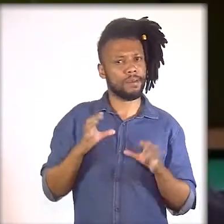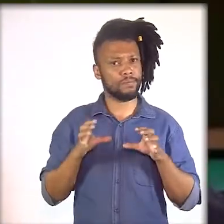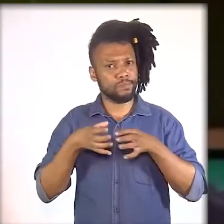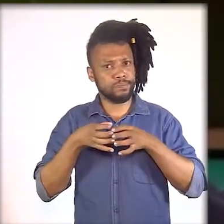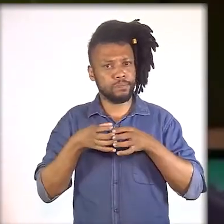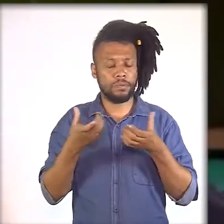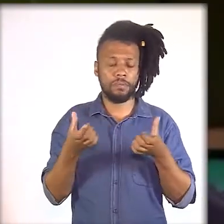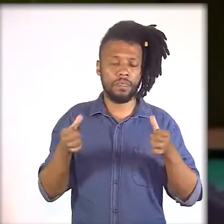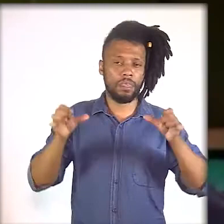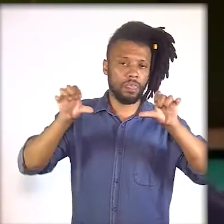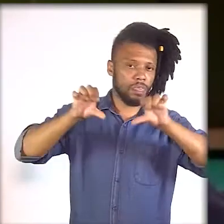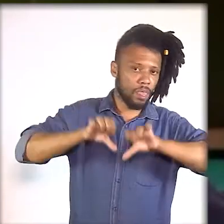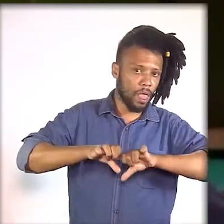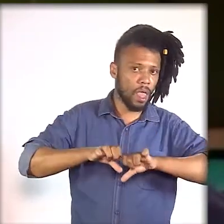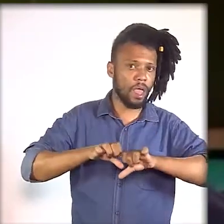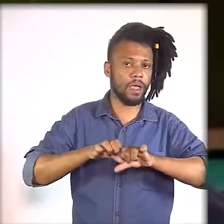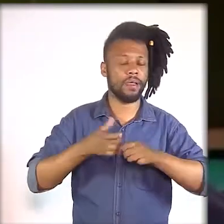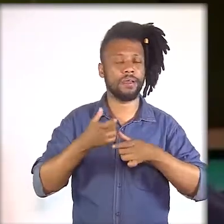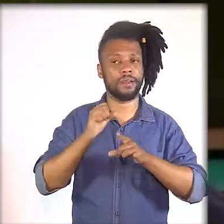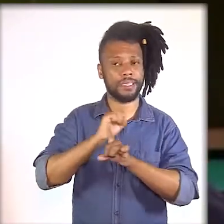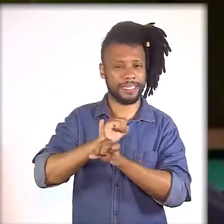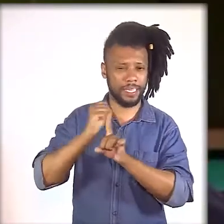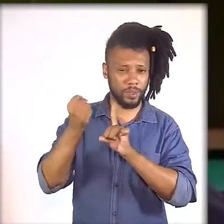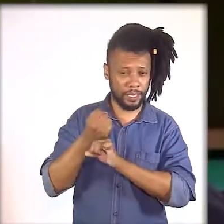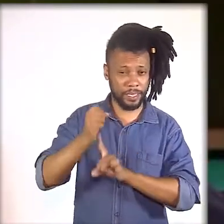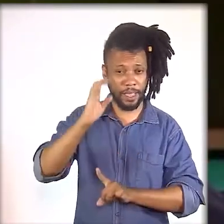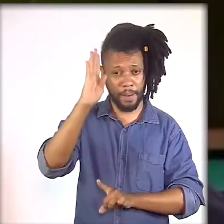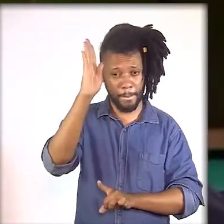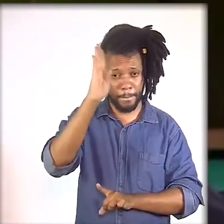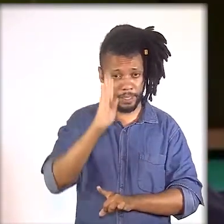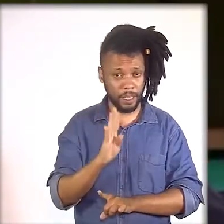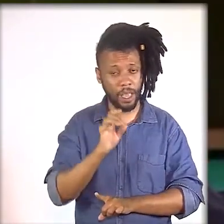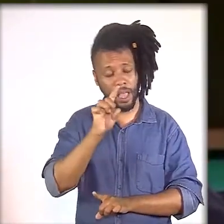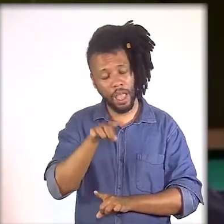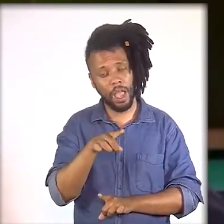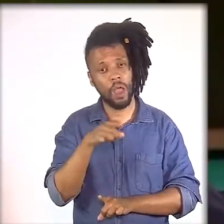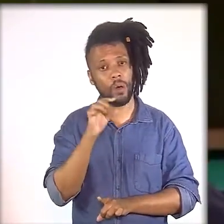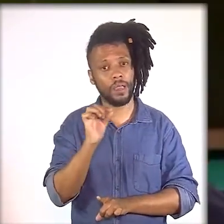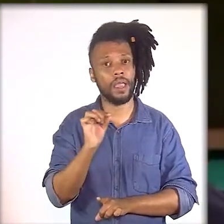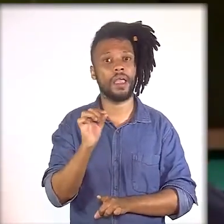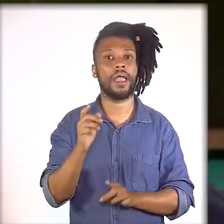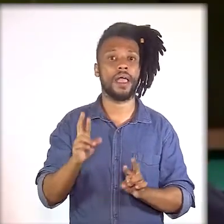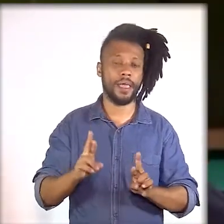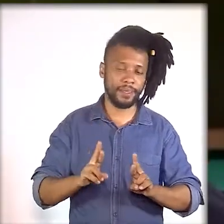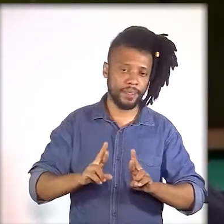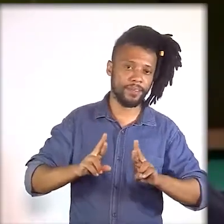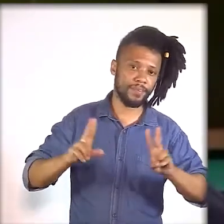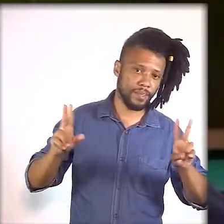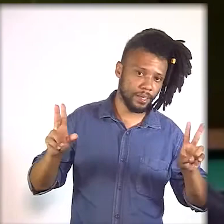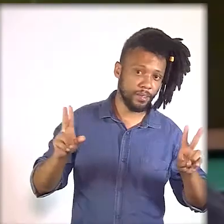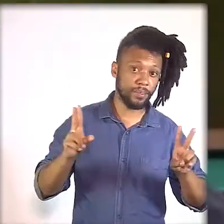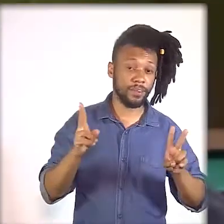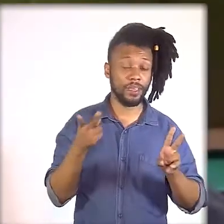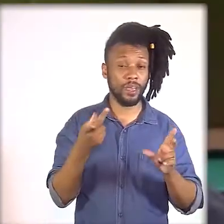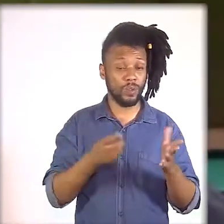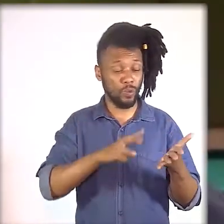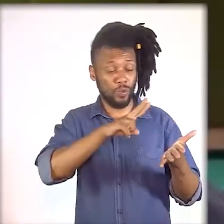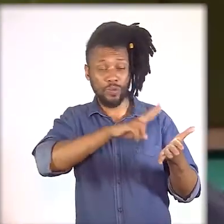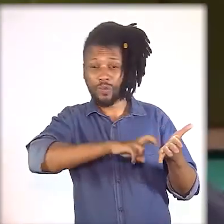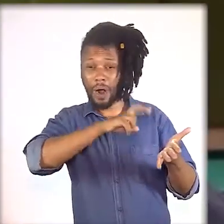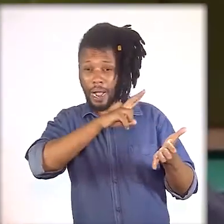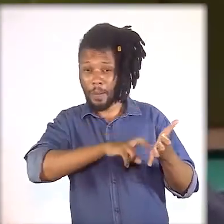nível. Uma das tragédias das distâncias sociais brasileiras é justamente a diferença